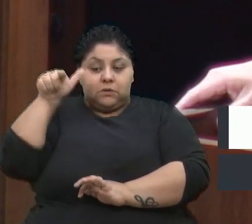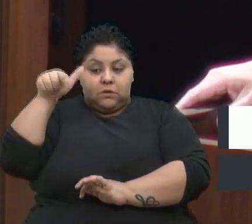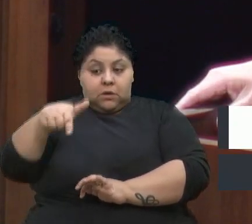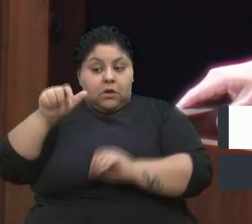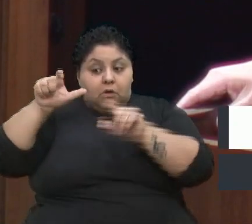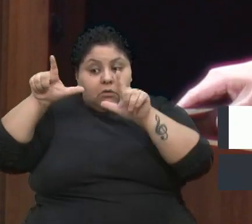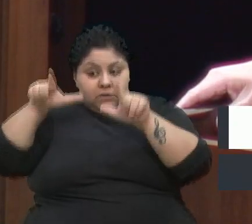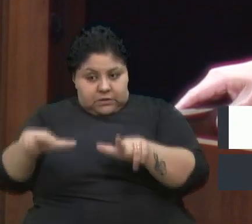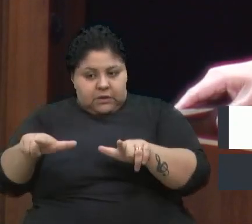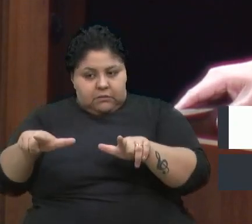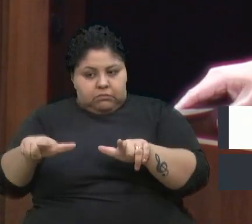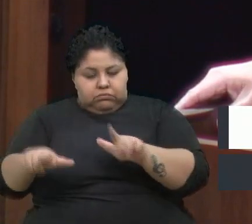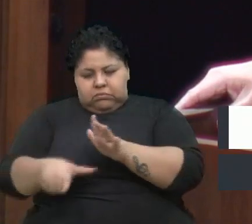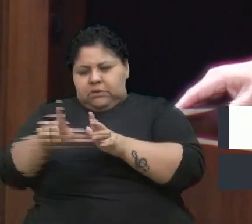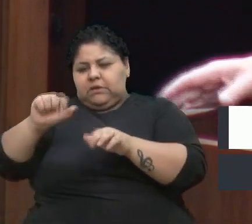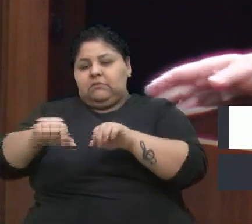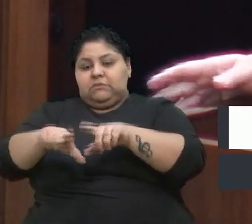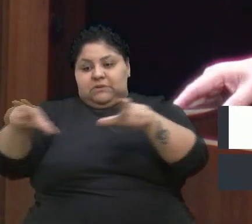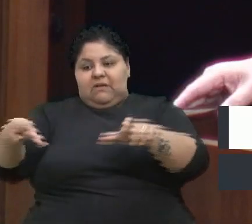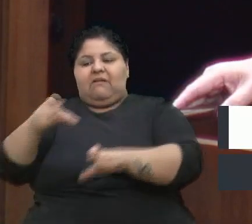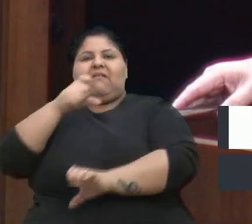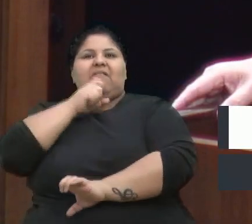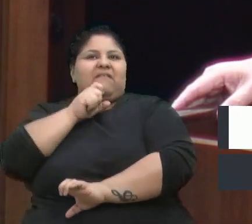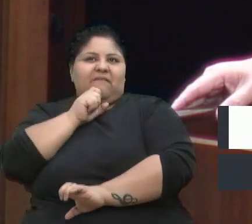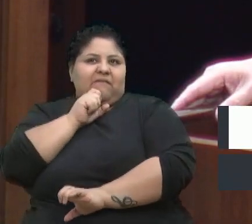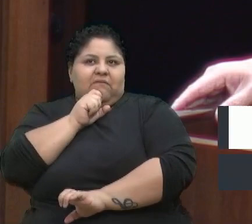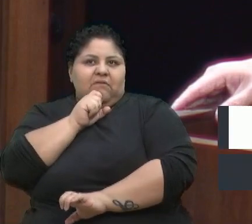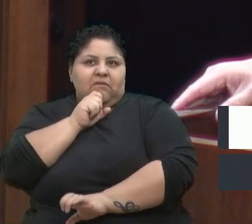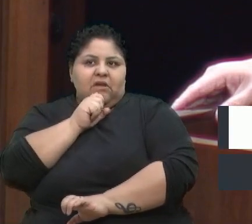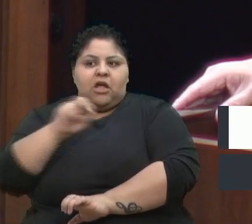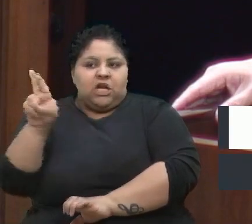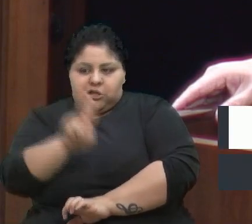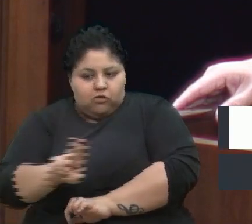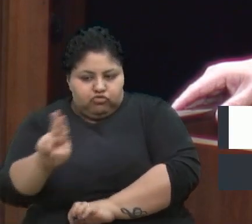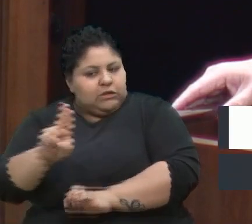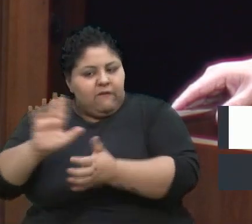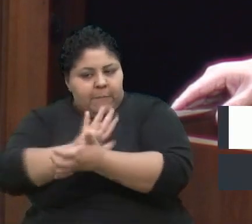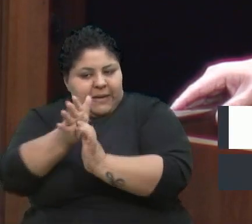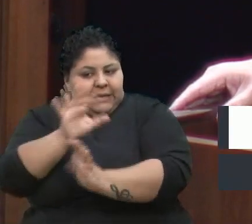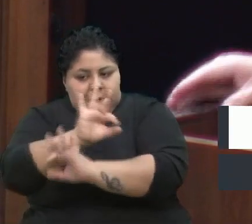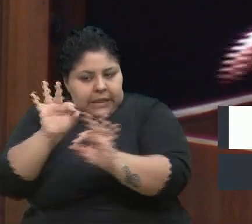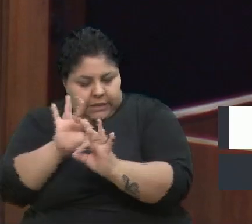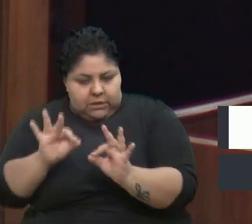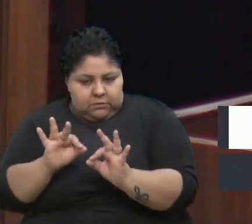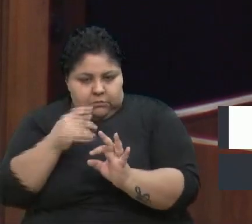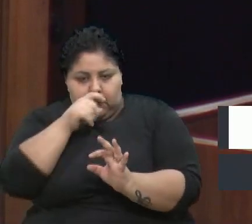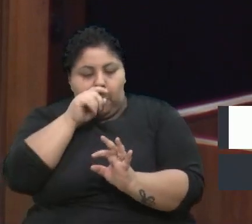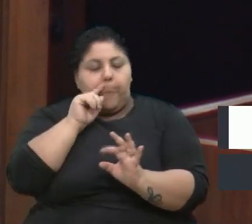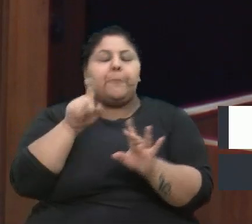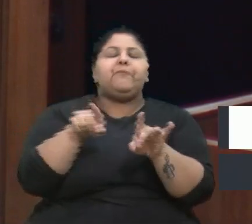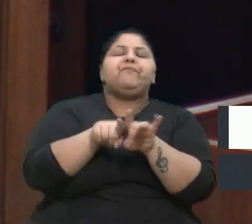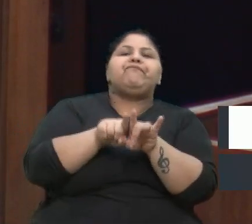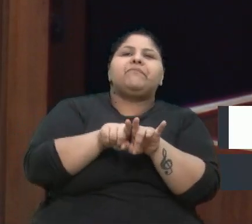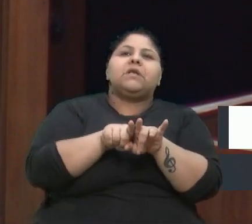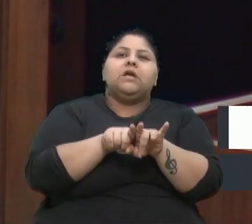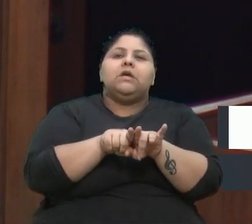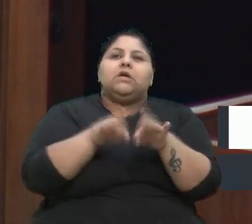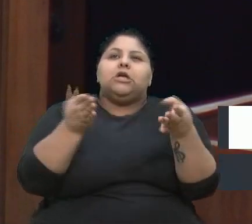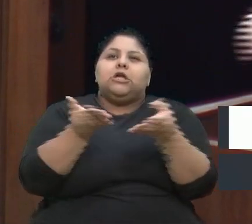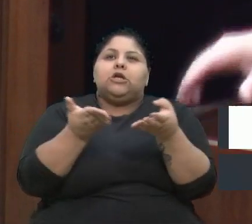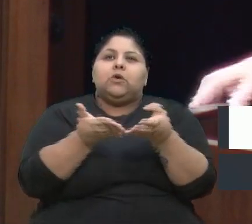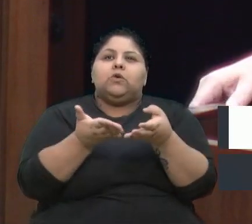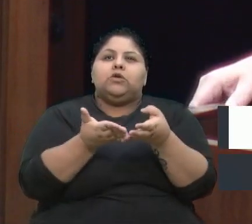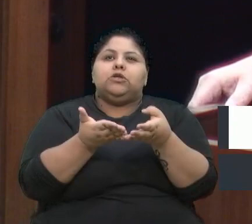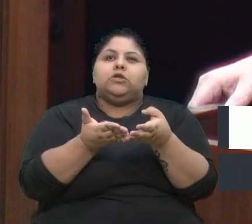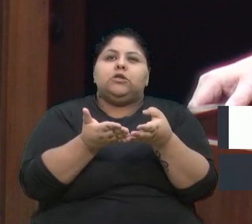áreas verdes do município, áreas que não estavam sendo ocupadas pelo município. Inclusive, hoje, onde está o